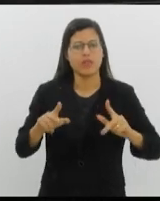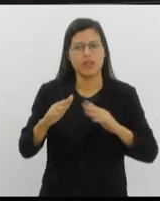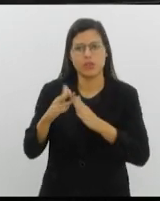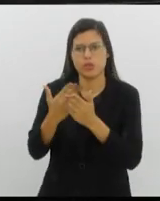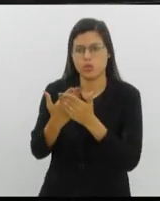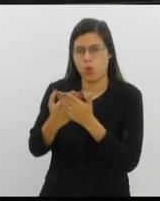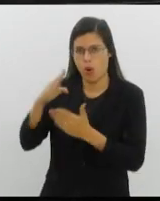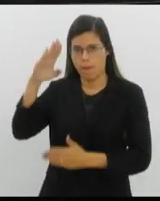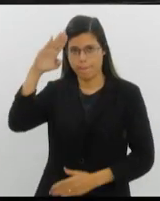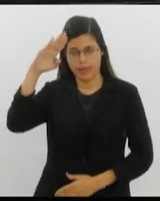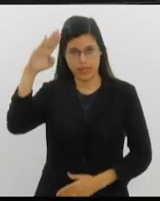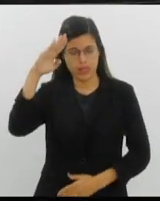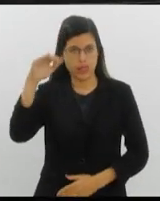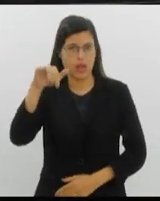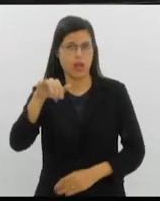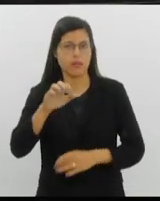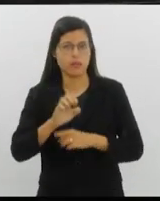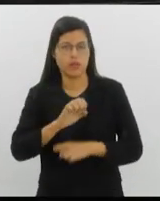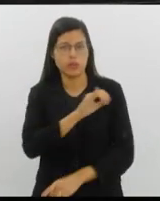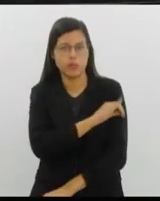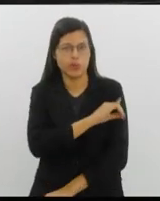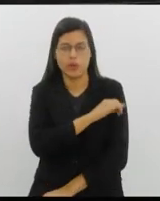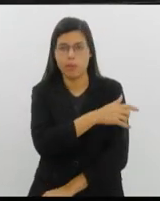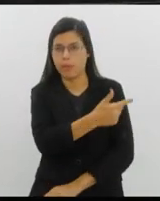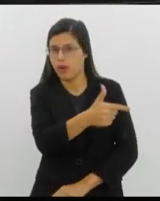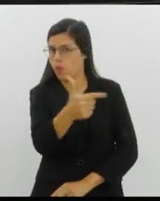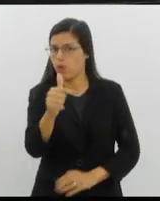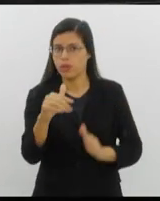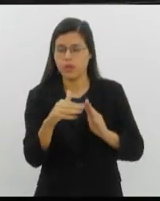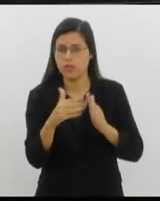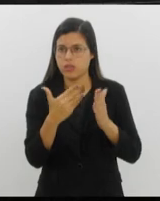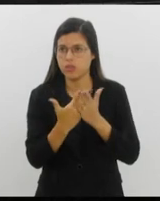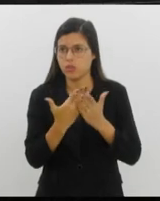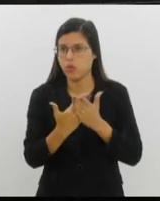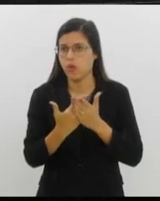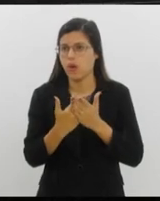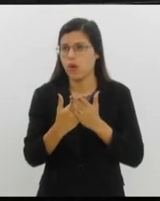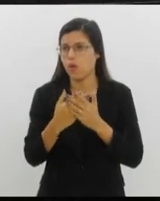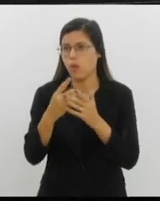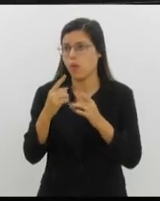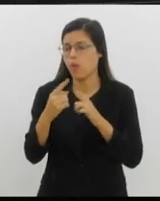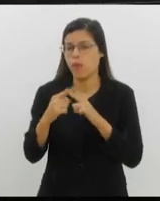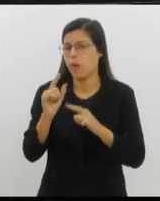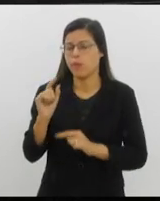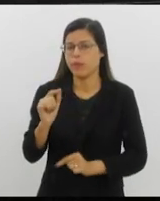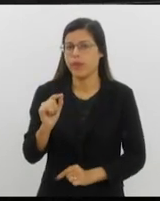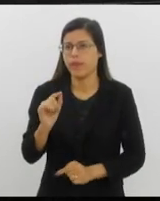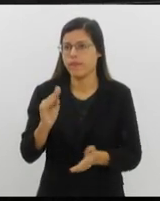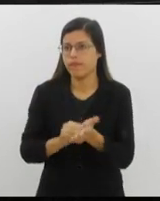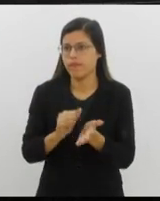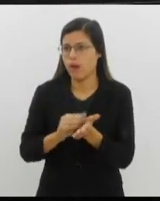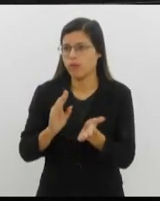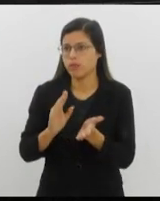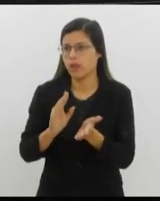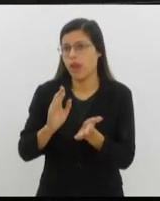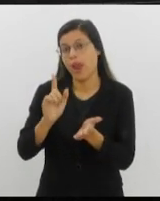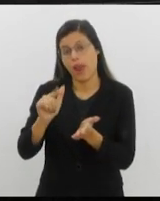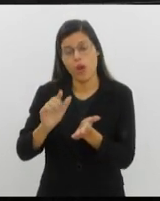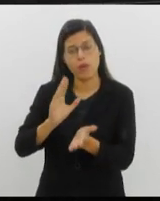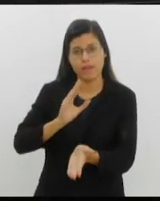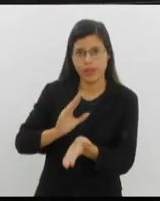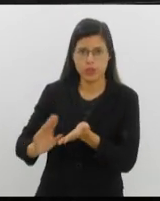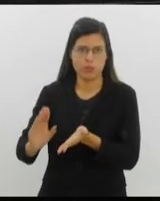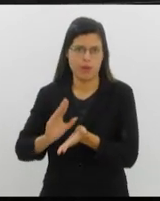Rio de Janeiro para qualquer escola da rede pública é a falta de investimento, o grande investimento feito